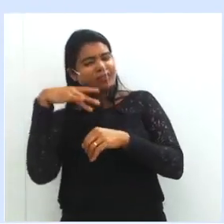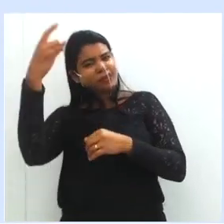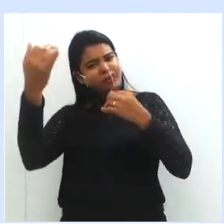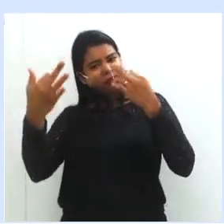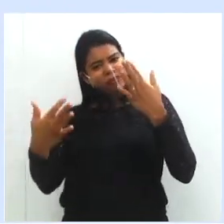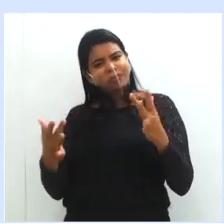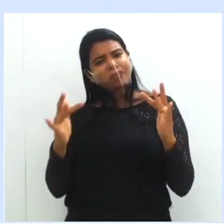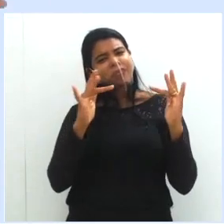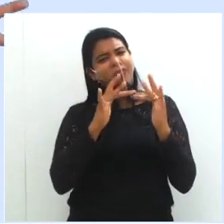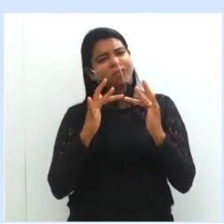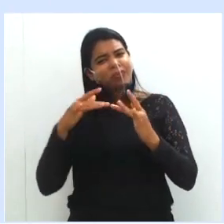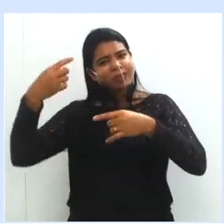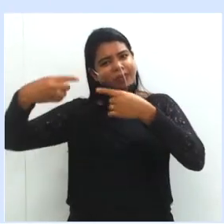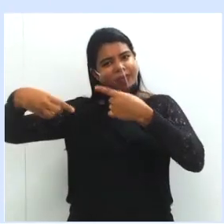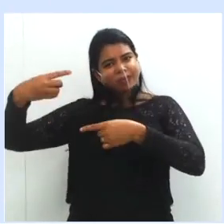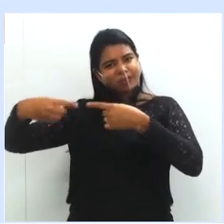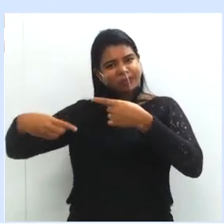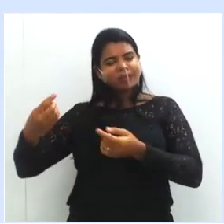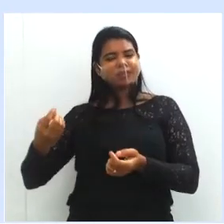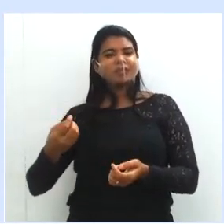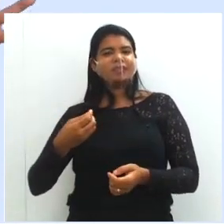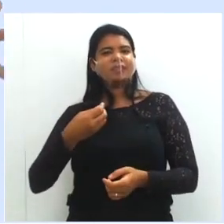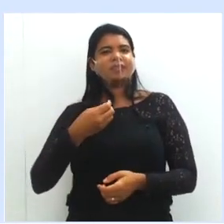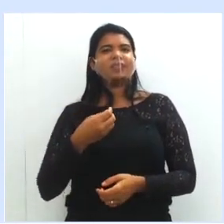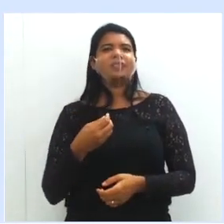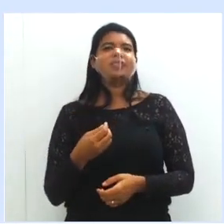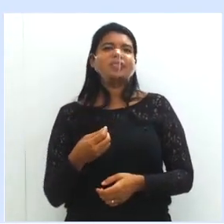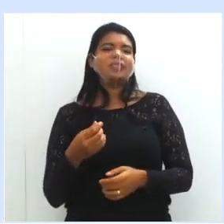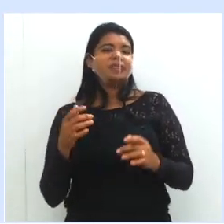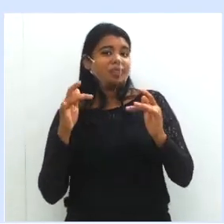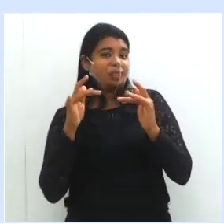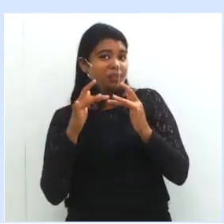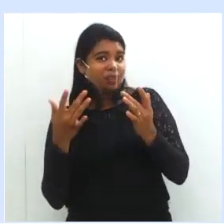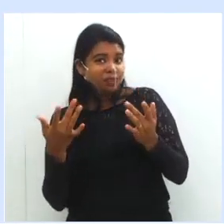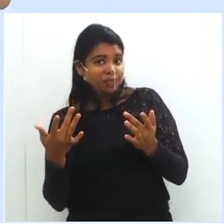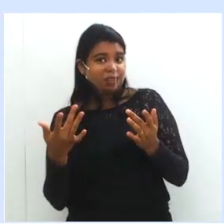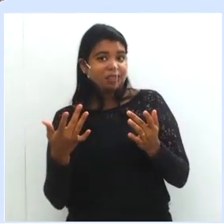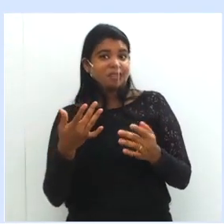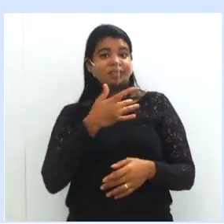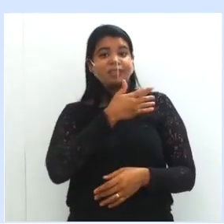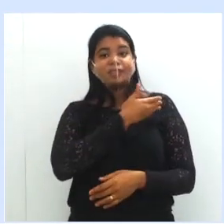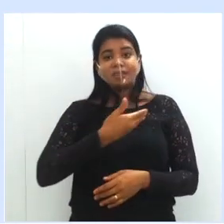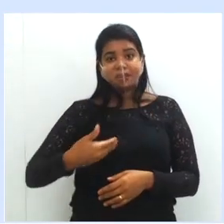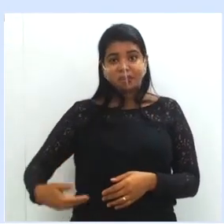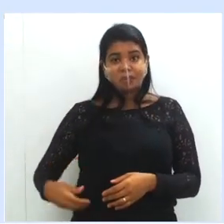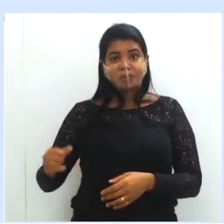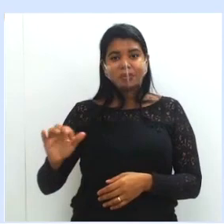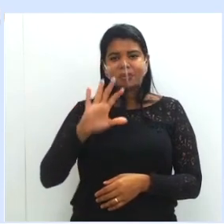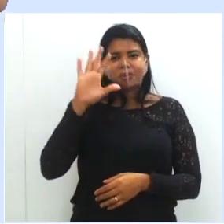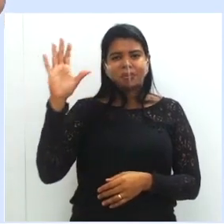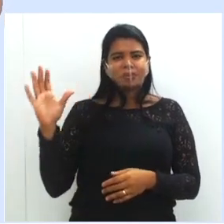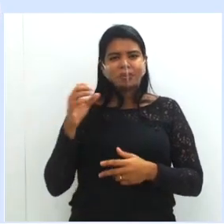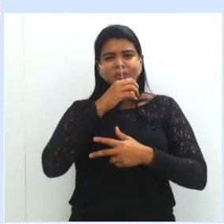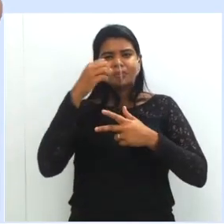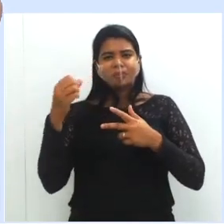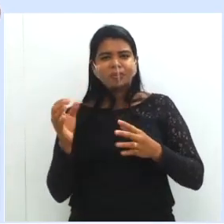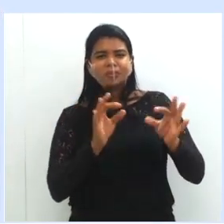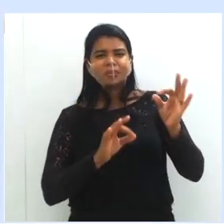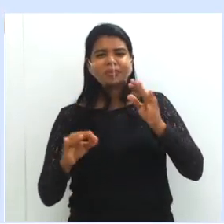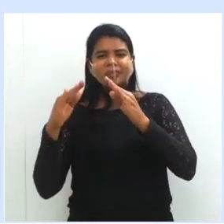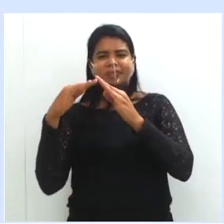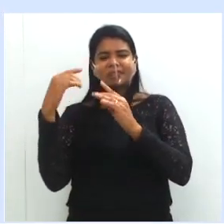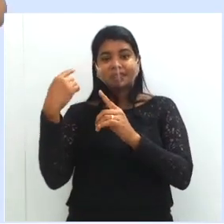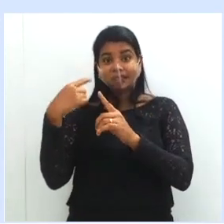todo sobre a relação política, a relação das políticas públicas e a atuação